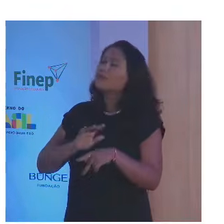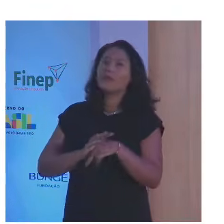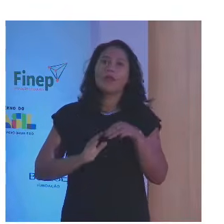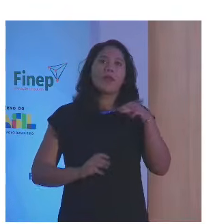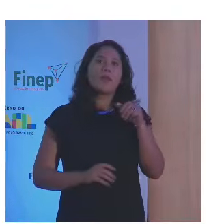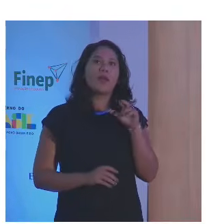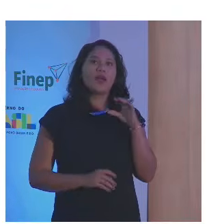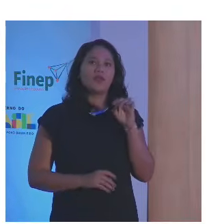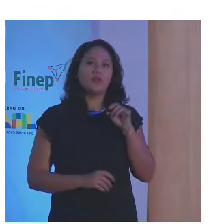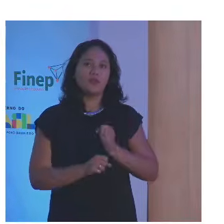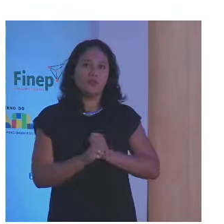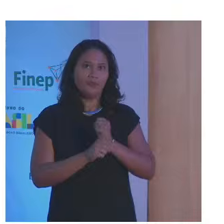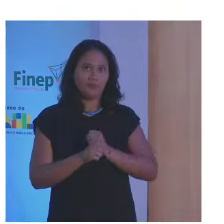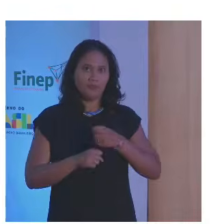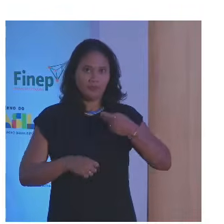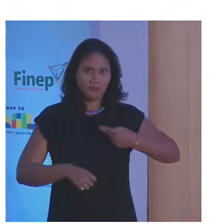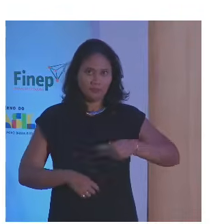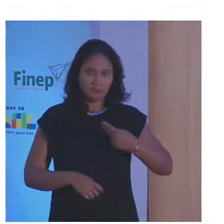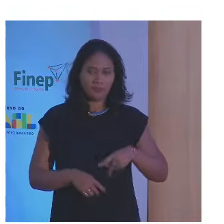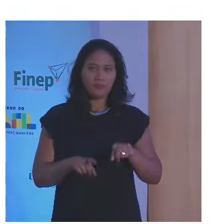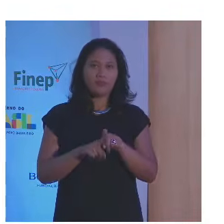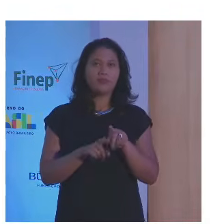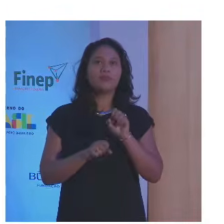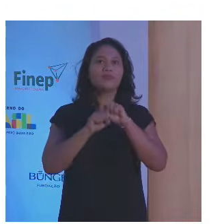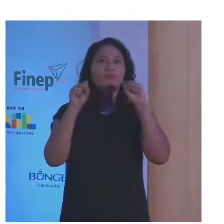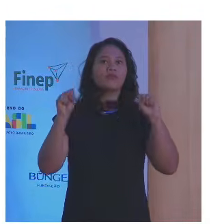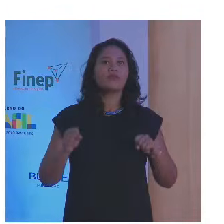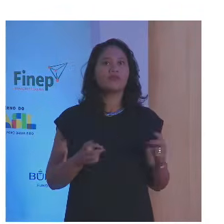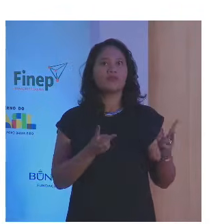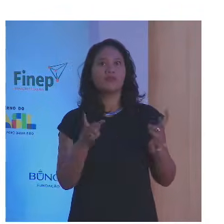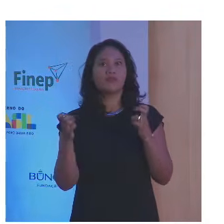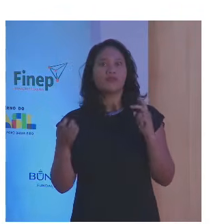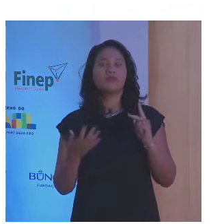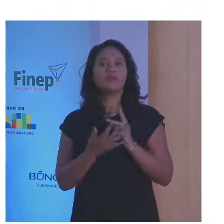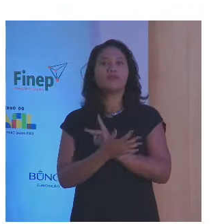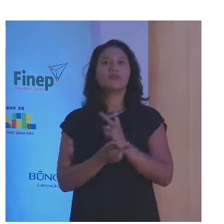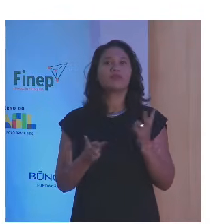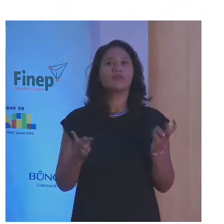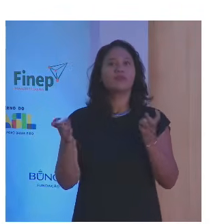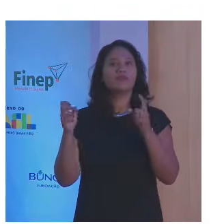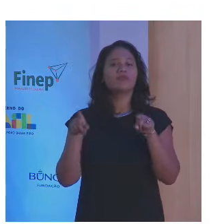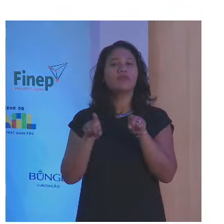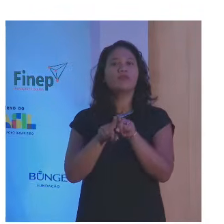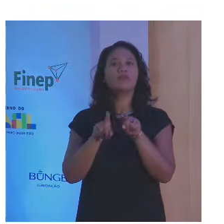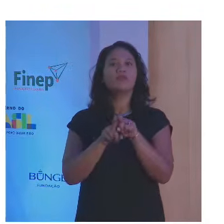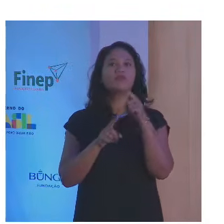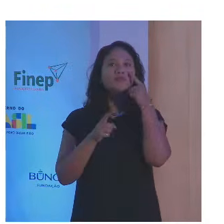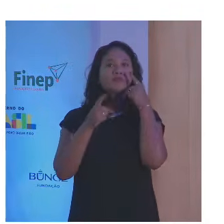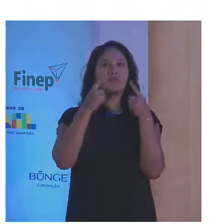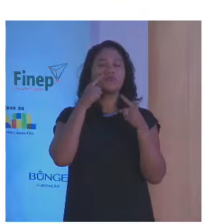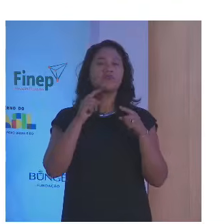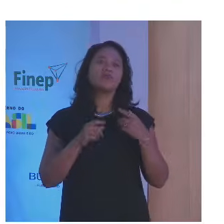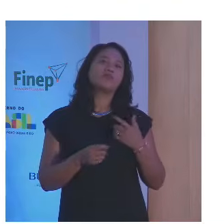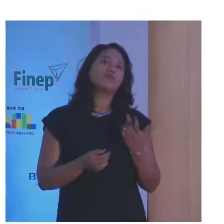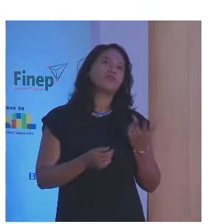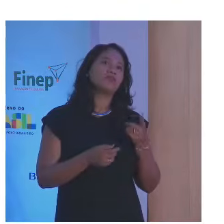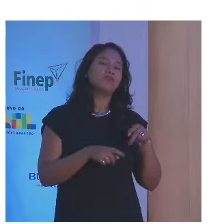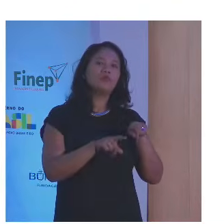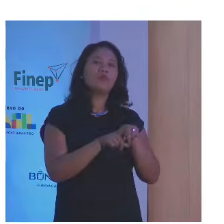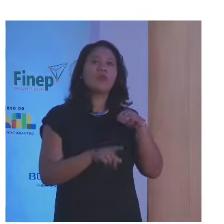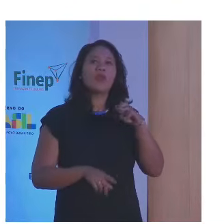de 2026, dos sistemas de observação, a forma como a gente consegue observar os oceanos, que vai alimentar, por exemplo, o Mercator,